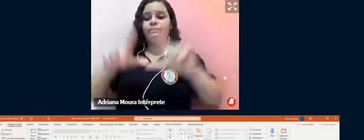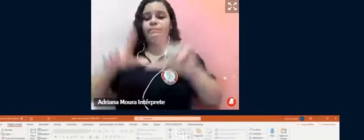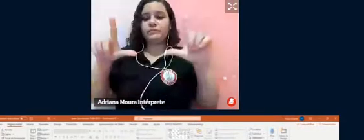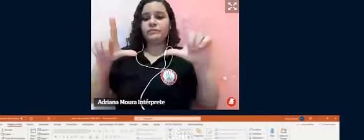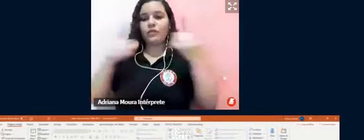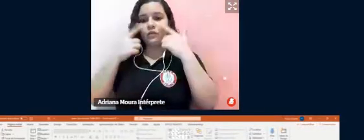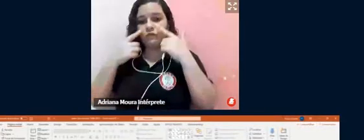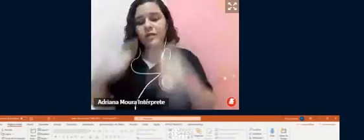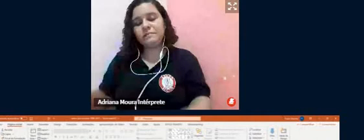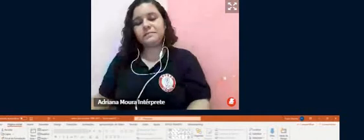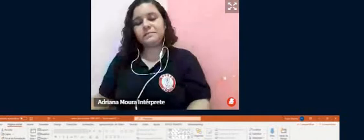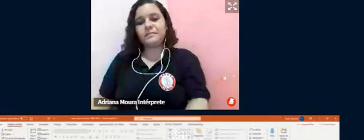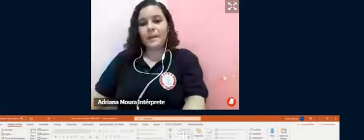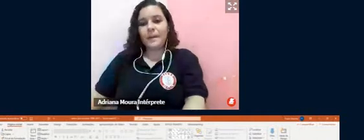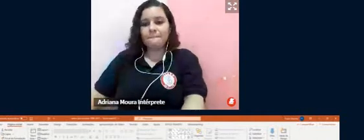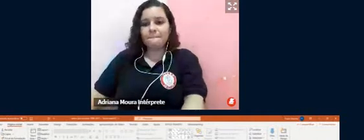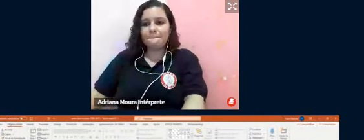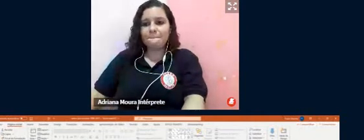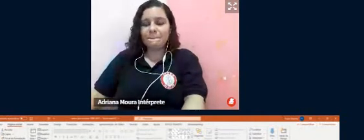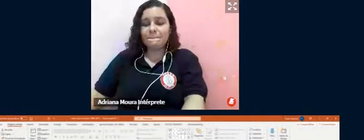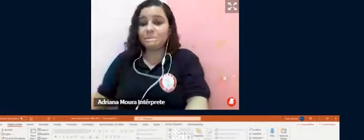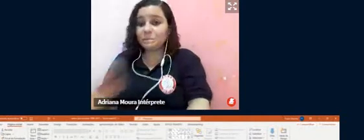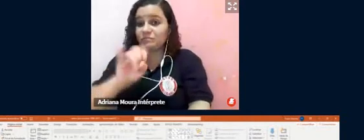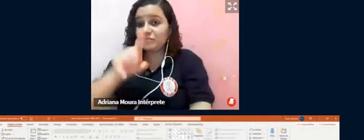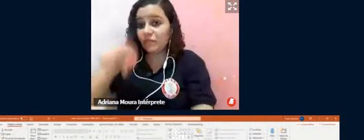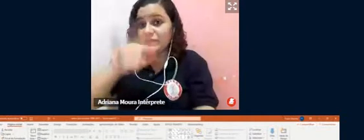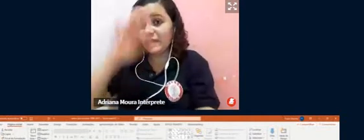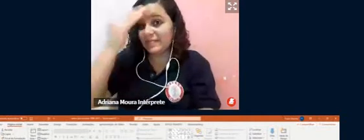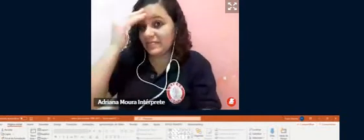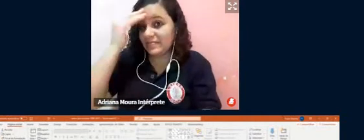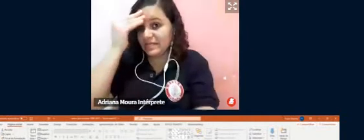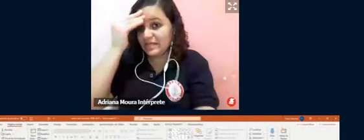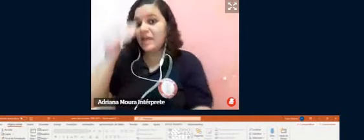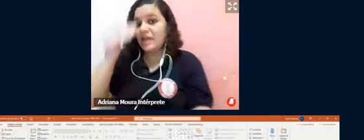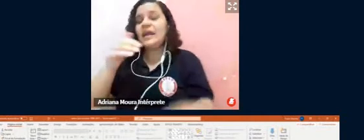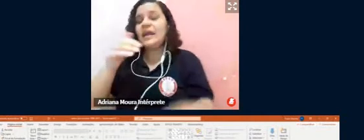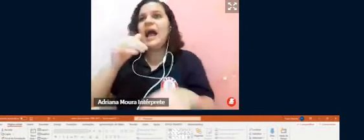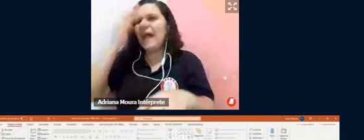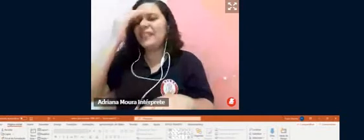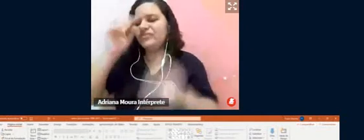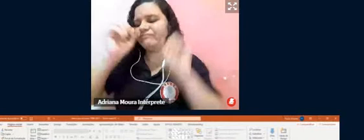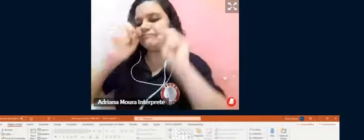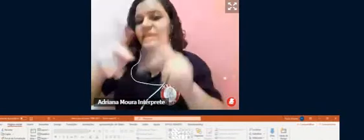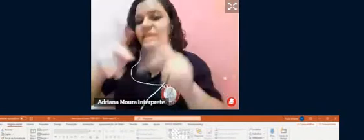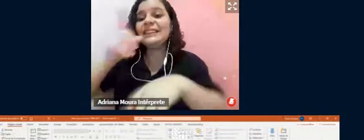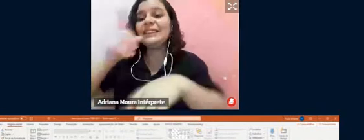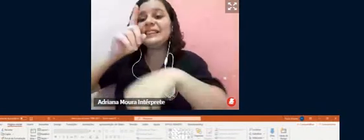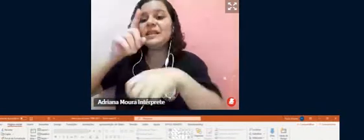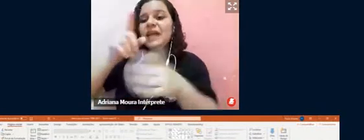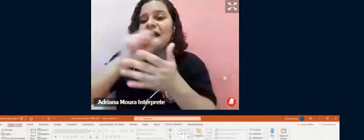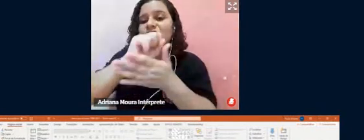Caio. Se você entender isso, e você chegar na parte de eletricidade do Enem, vamos abrir